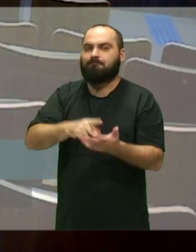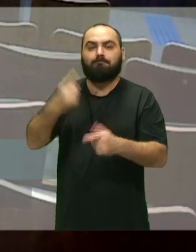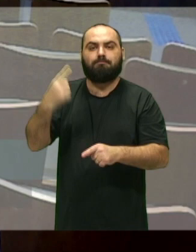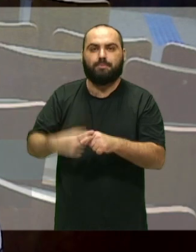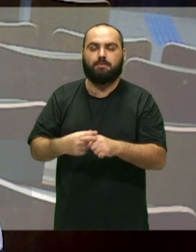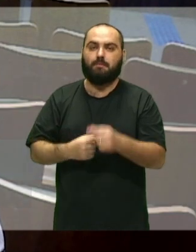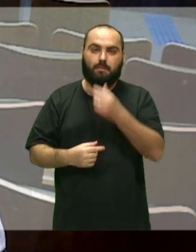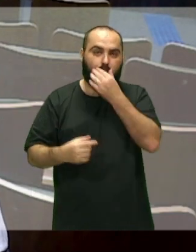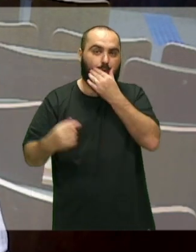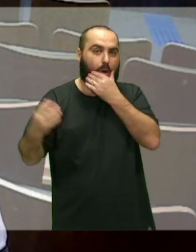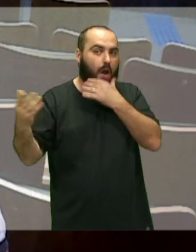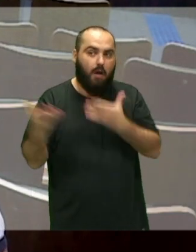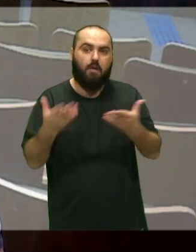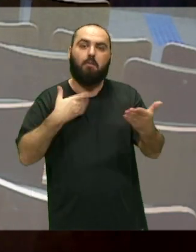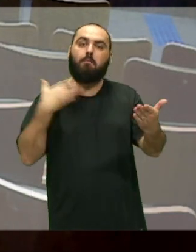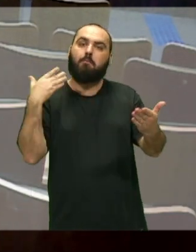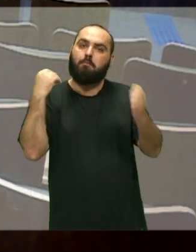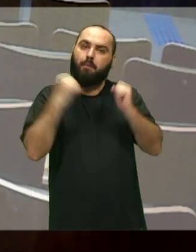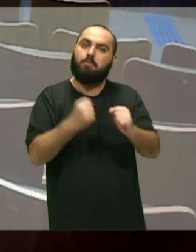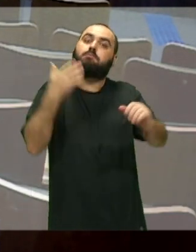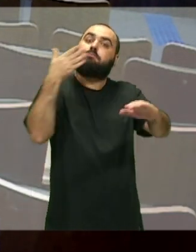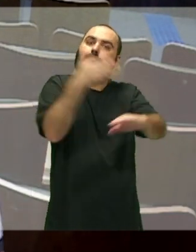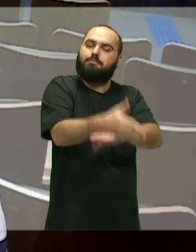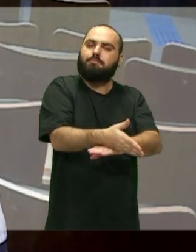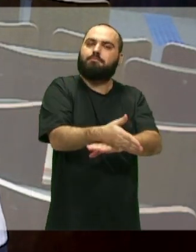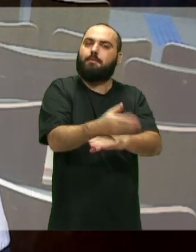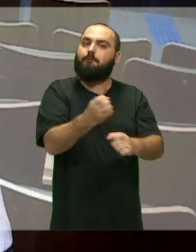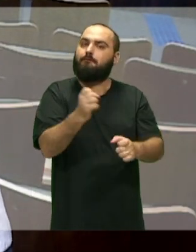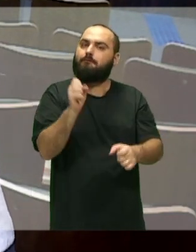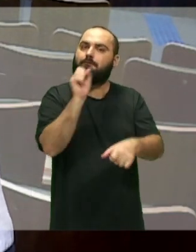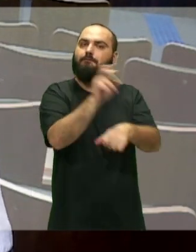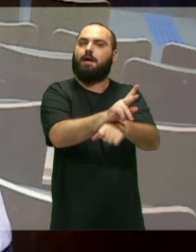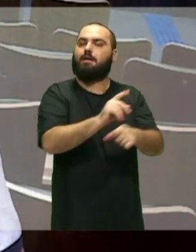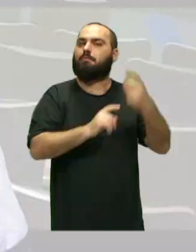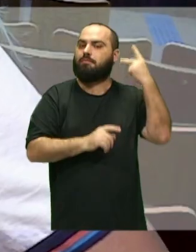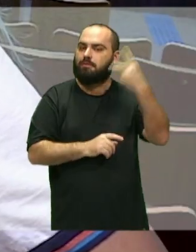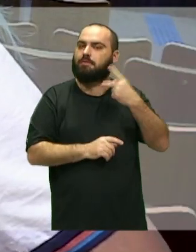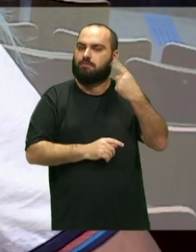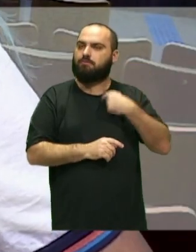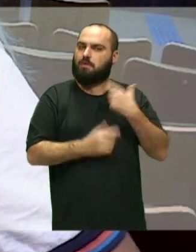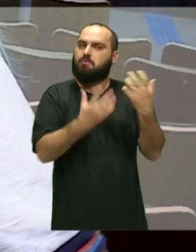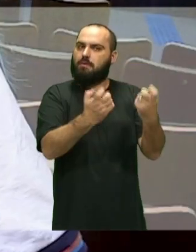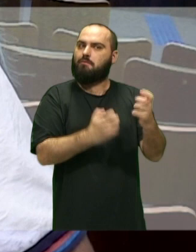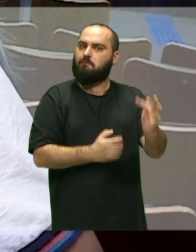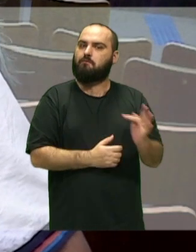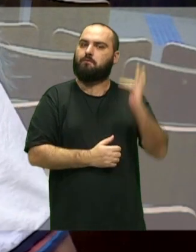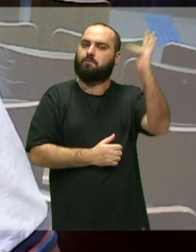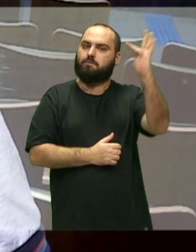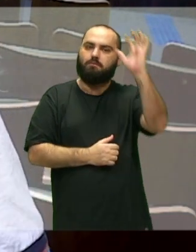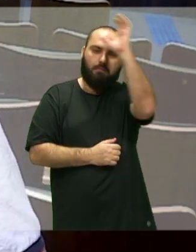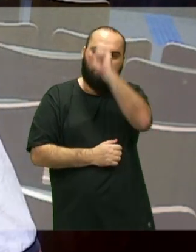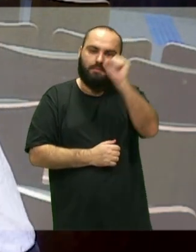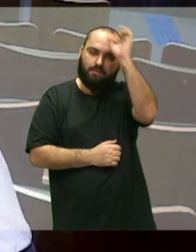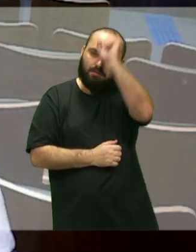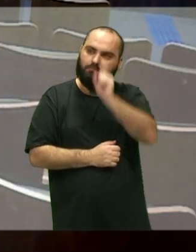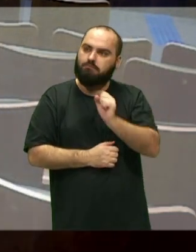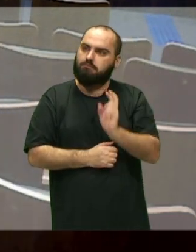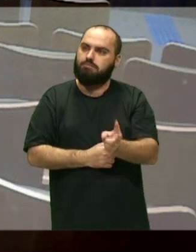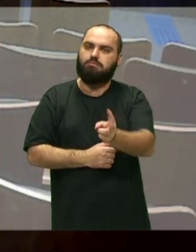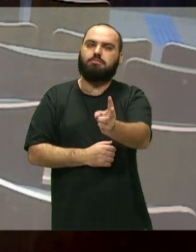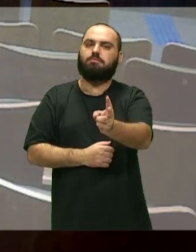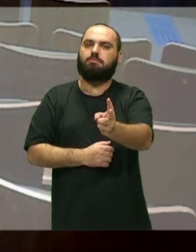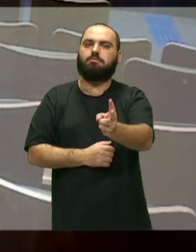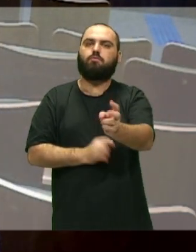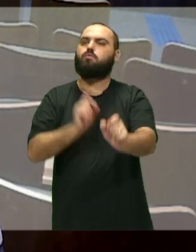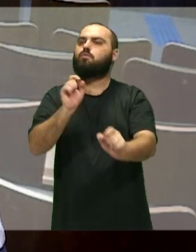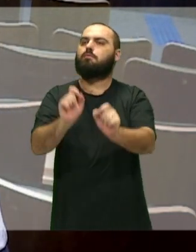posso até participar de um carro político eu tenho em semente para a gente aprender até porque